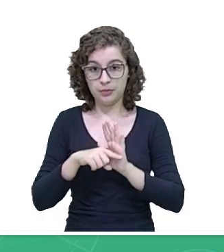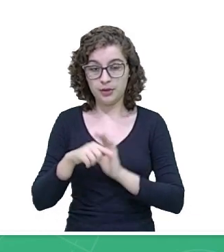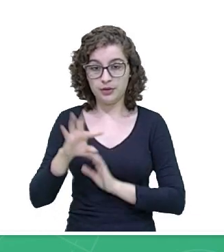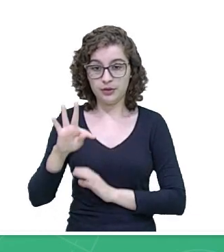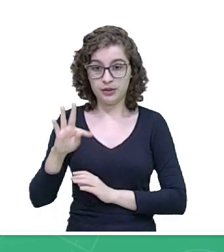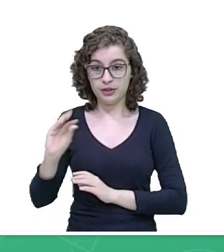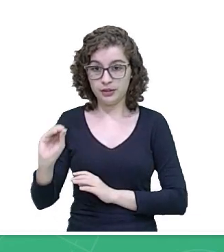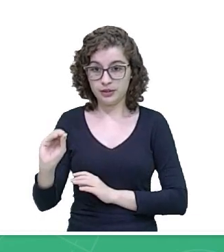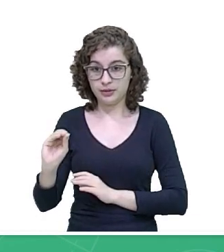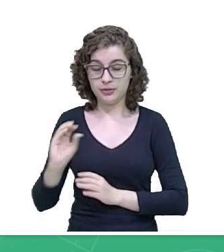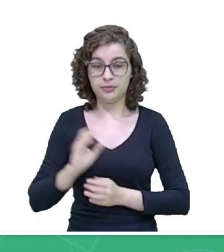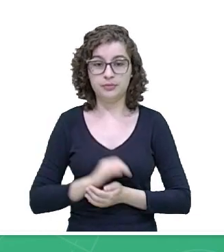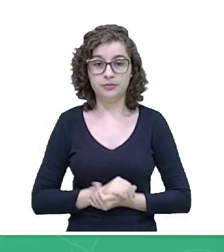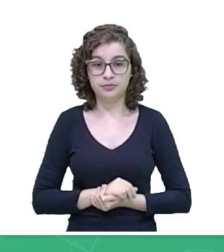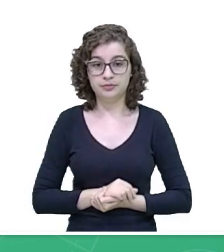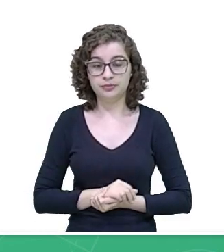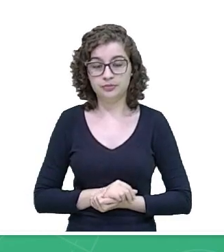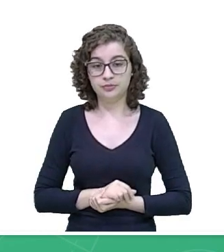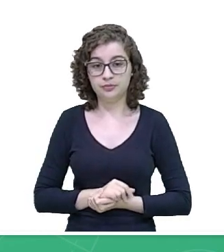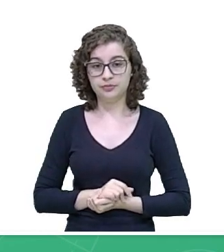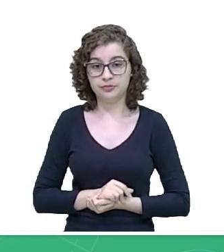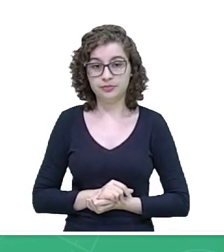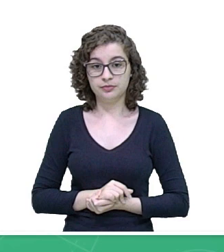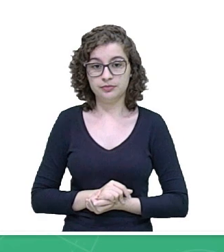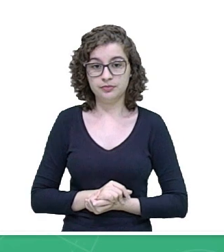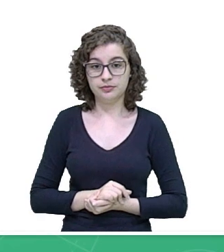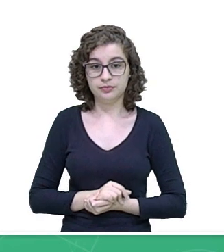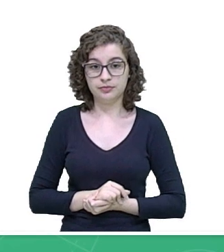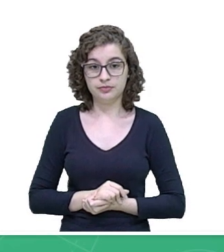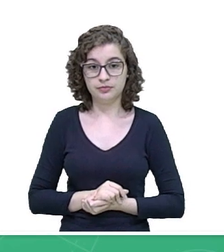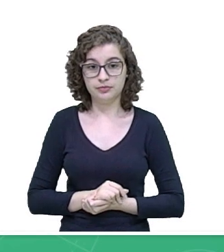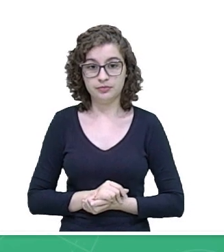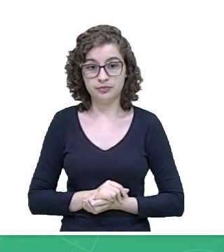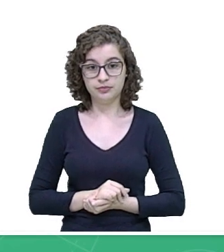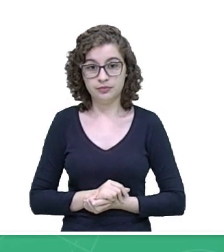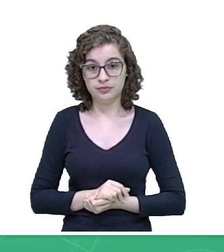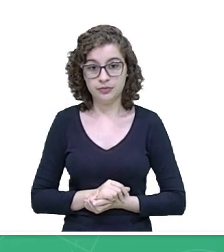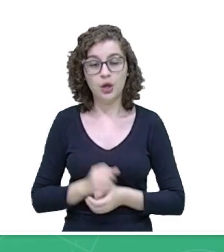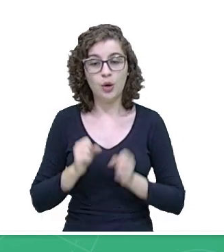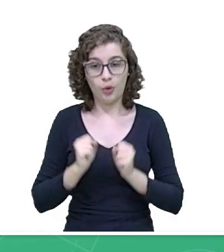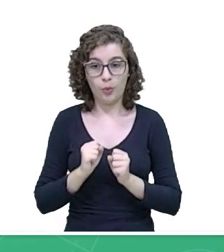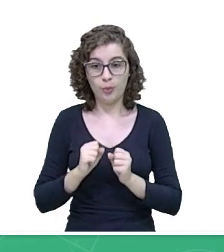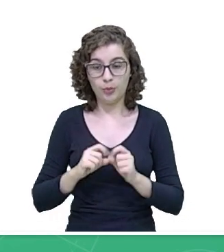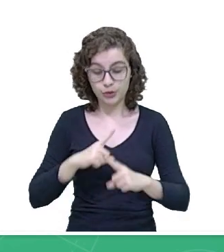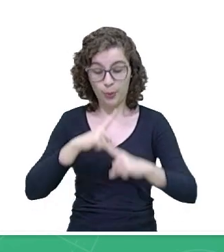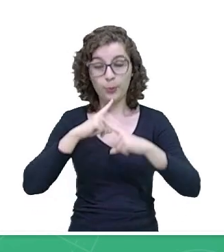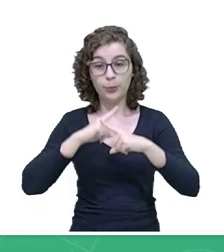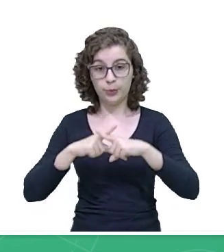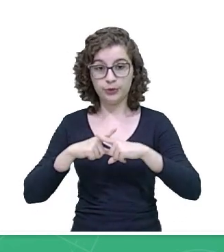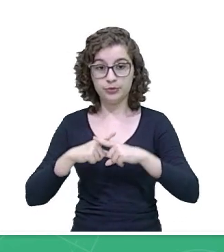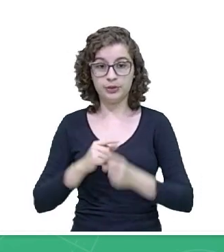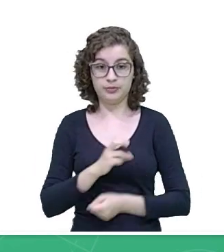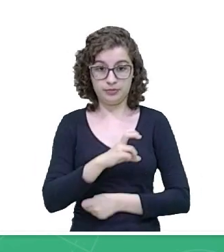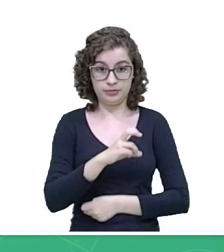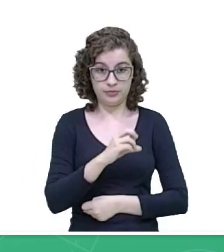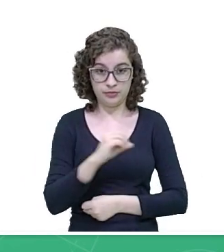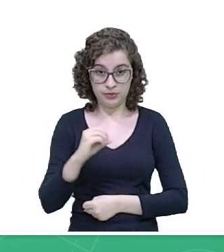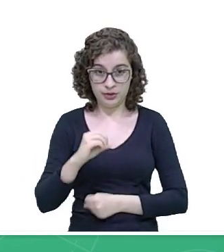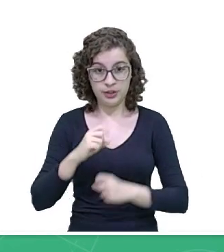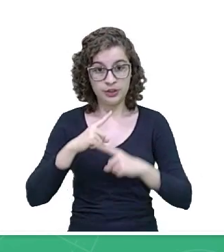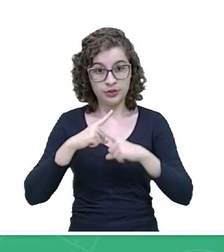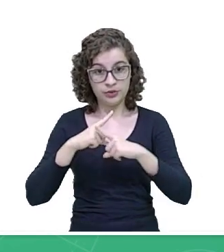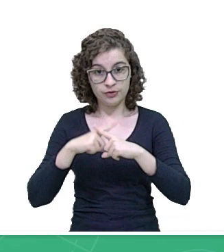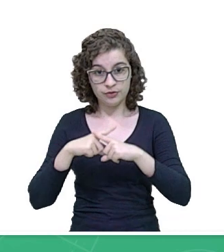entre parênteses. Então, aqui no começo, eu já posso fazer essa multiplicação, 500 vezes 0,12. Se